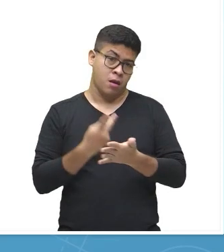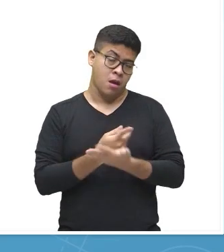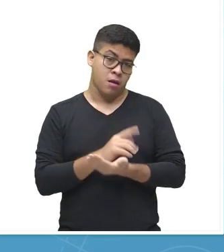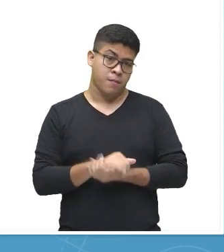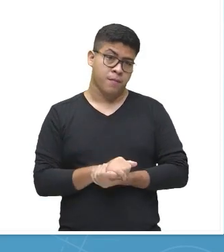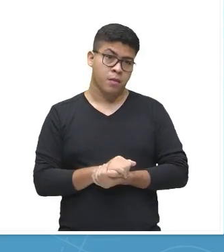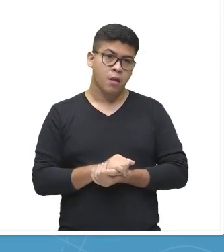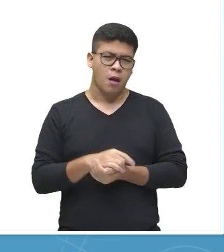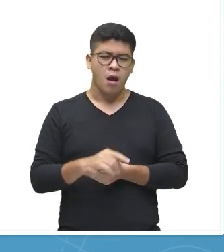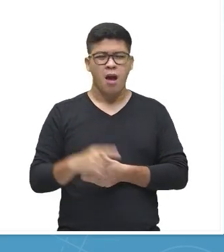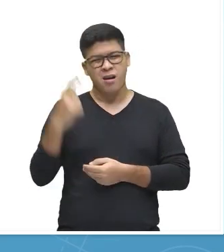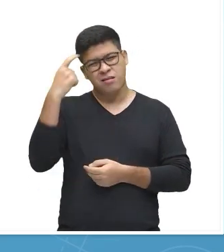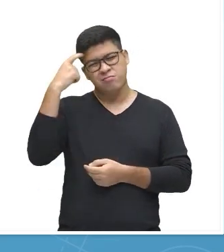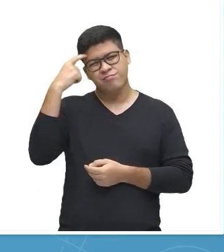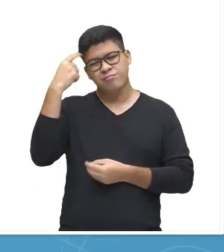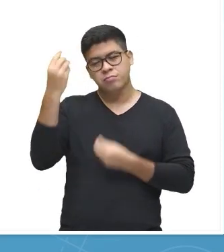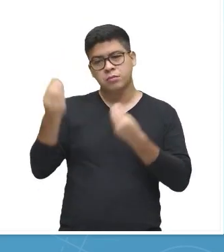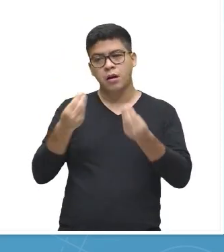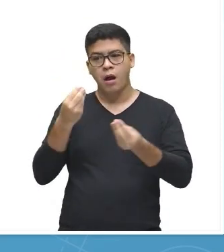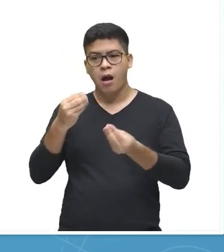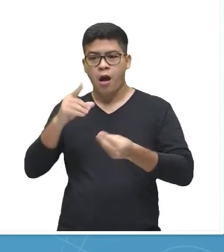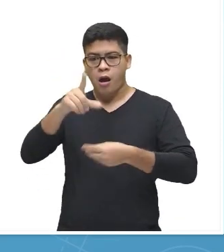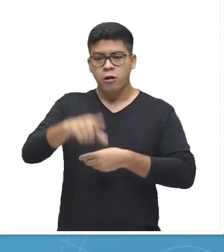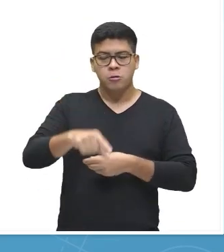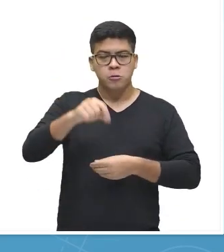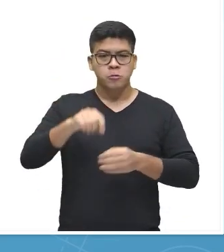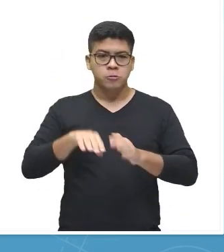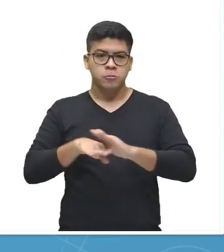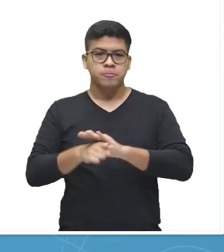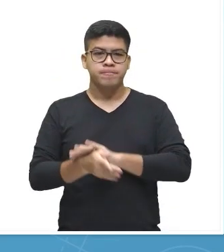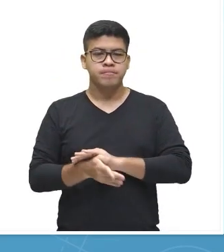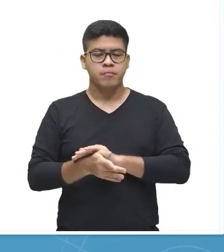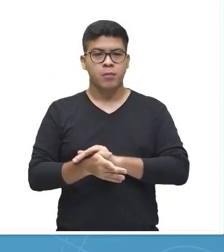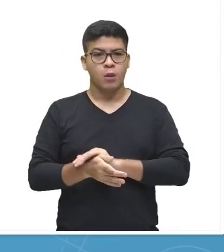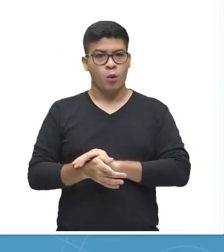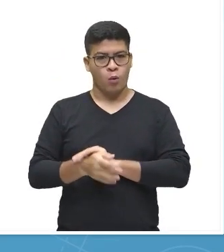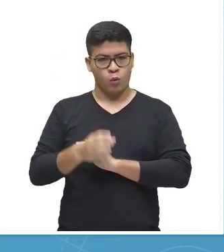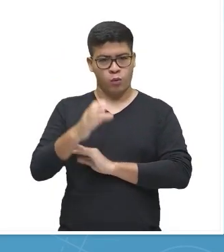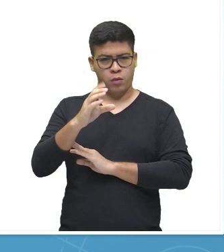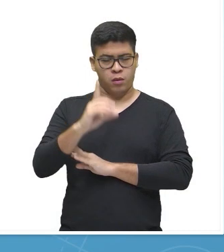tomamos baseados na razão. Então, não. O